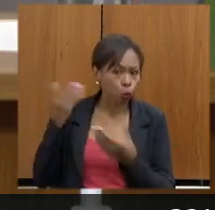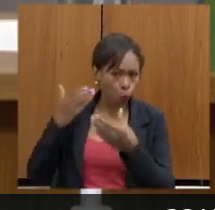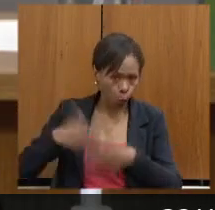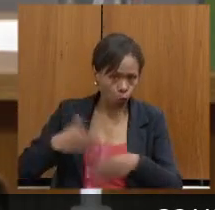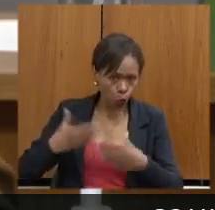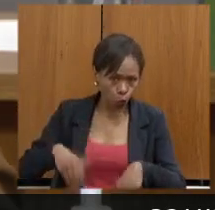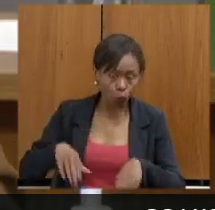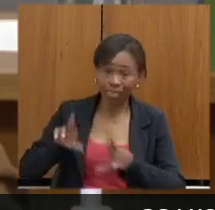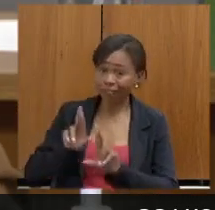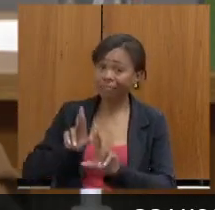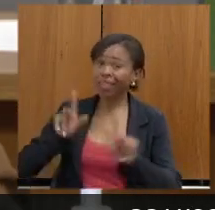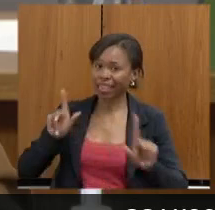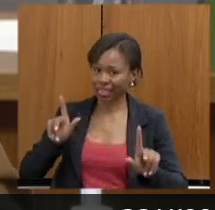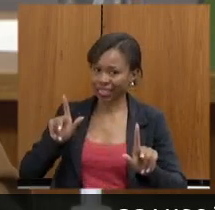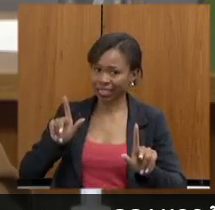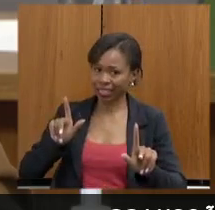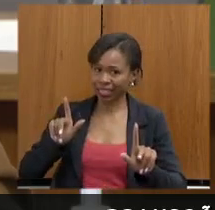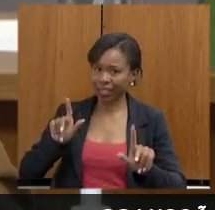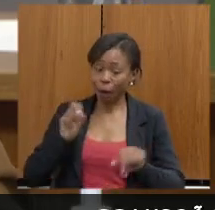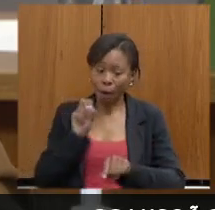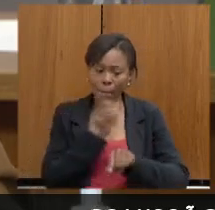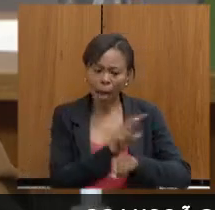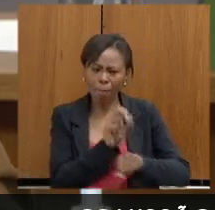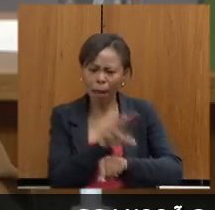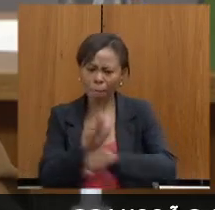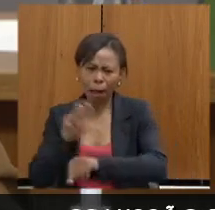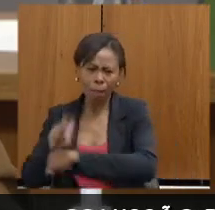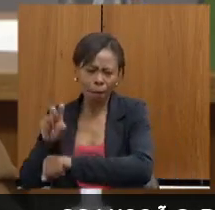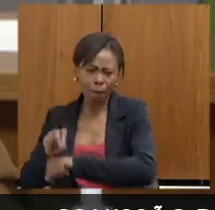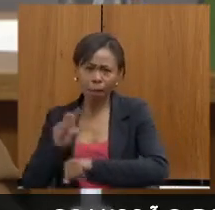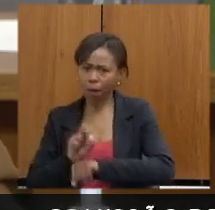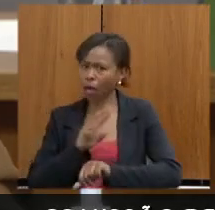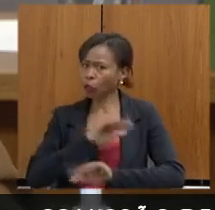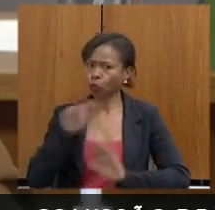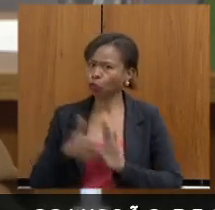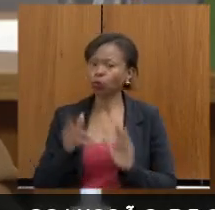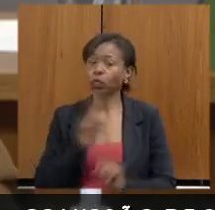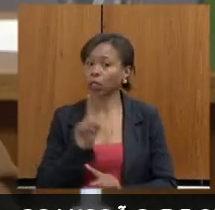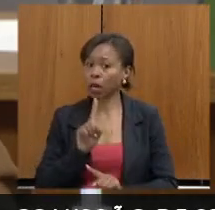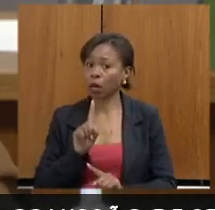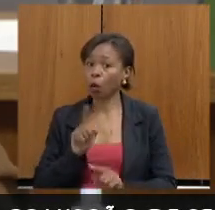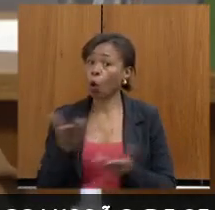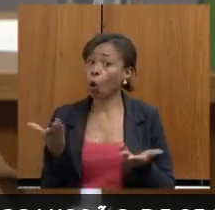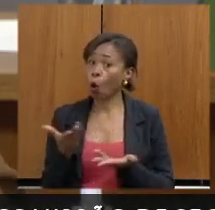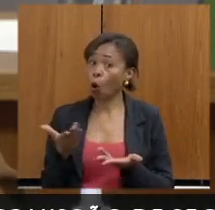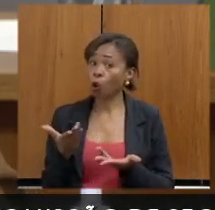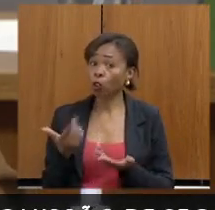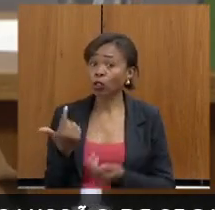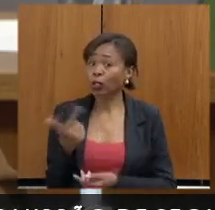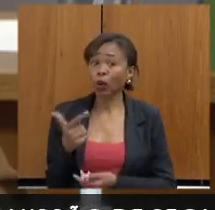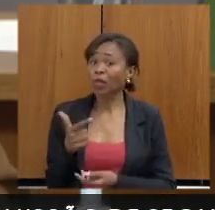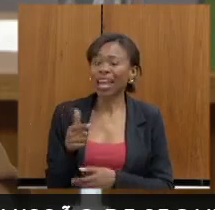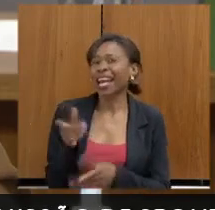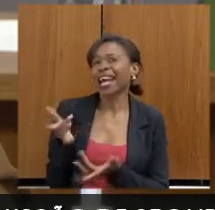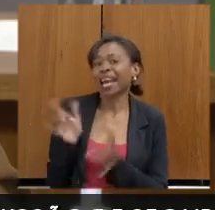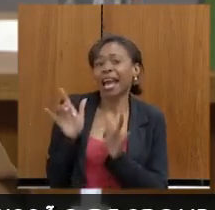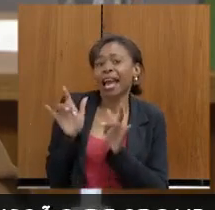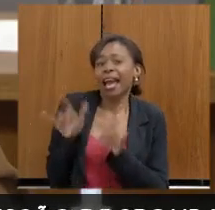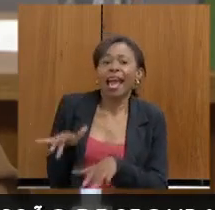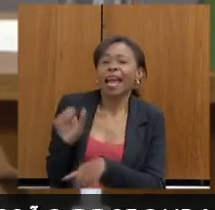a gente não preencheu todas as vagas de uma vez só então hoje o senhor não tem ainda os essa dentro ele tem uma expectativa que são esses dentes